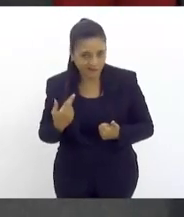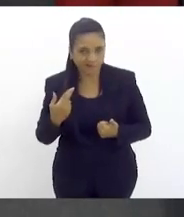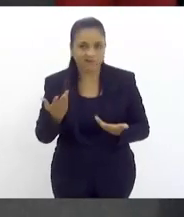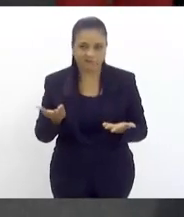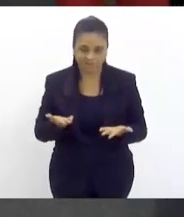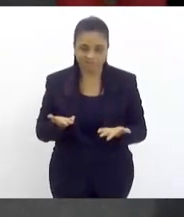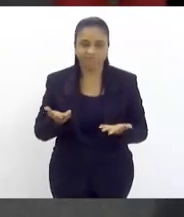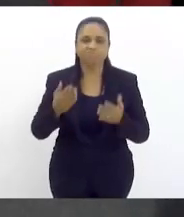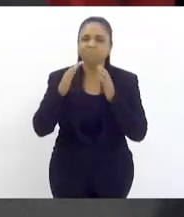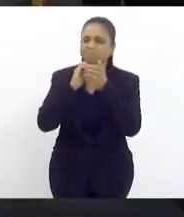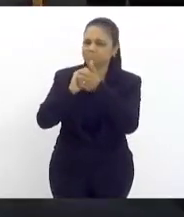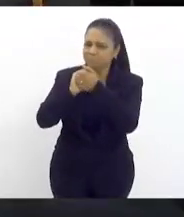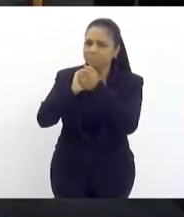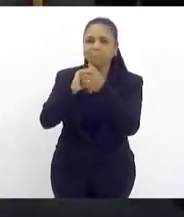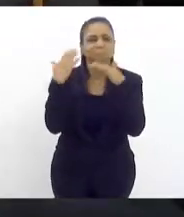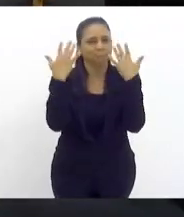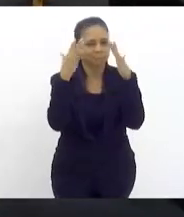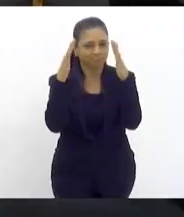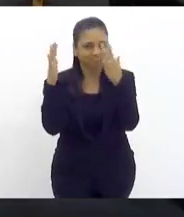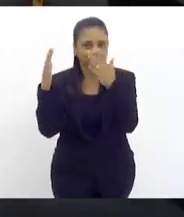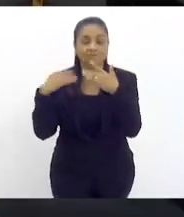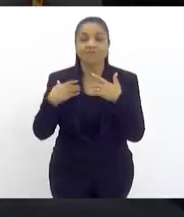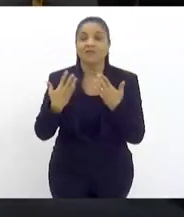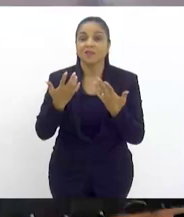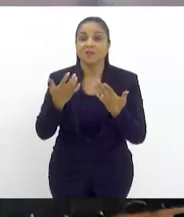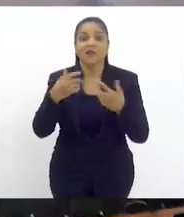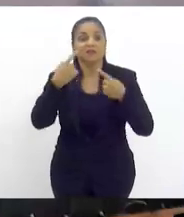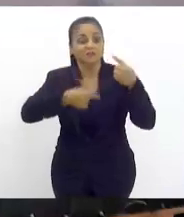Renata Souza. Parabéns. Para discutir, presidente.